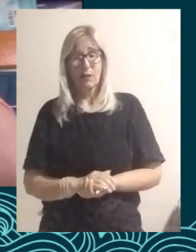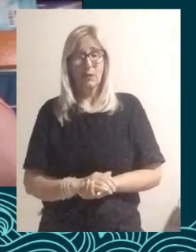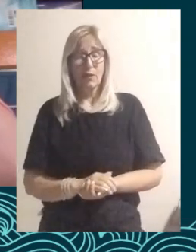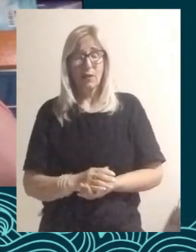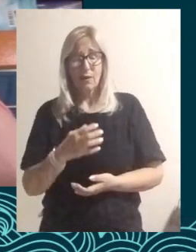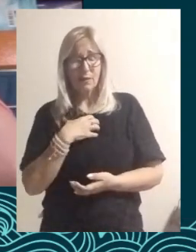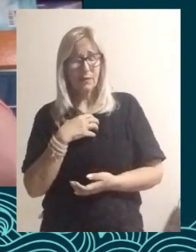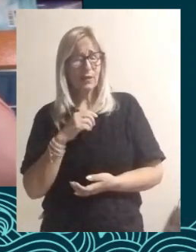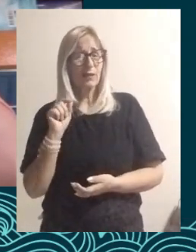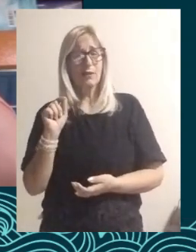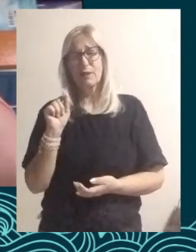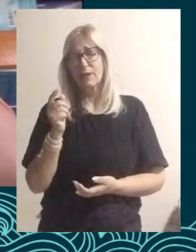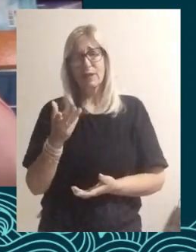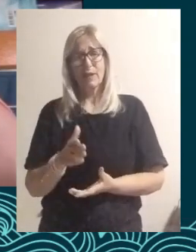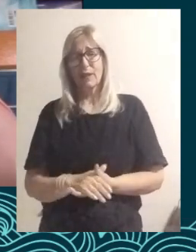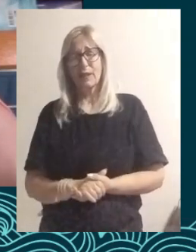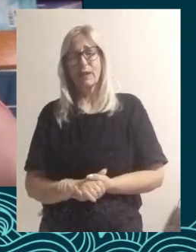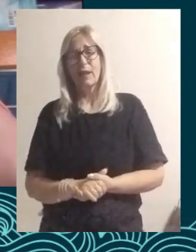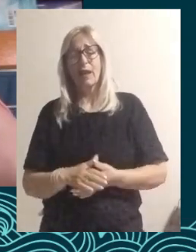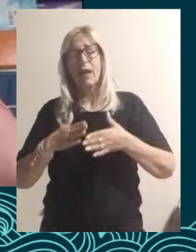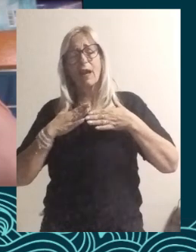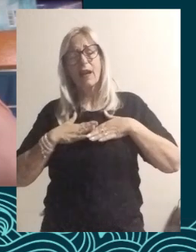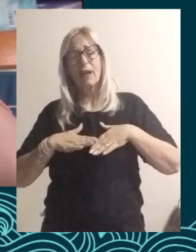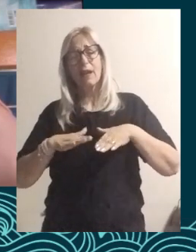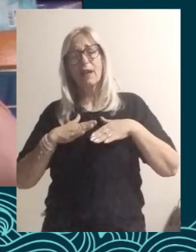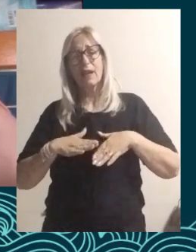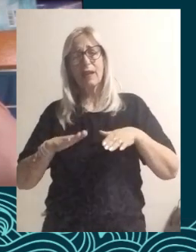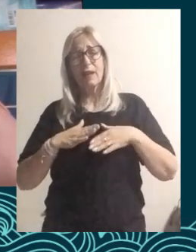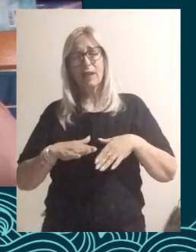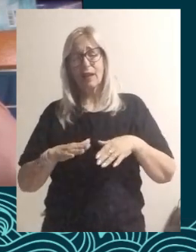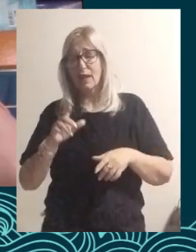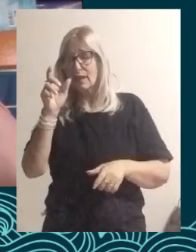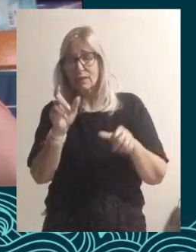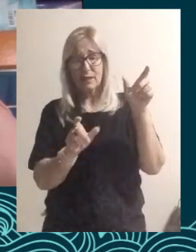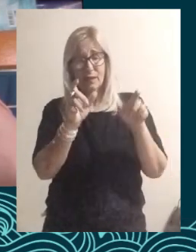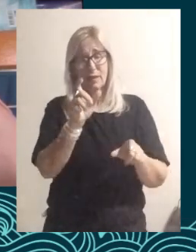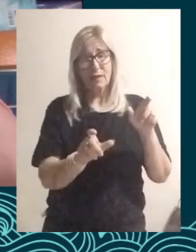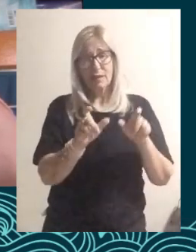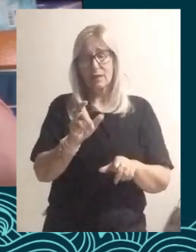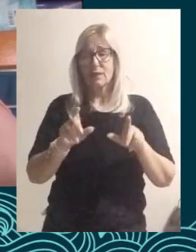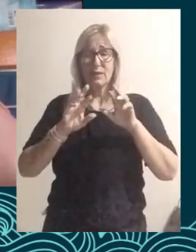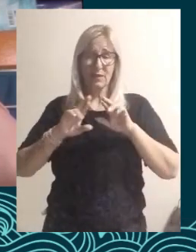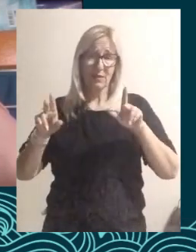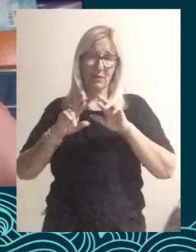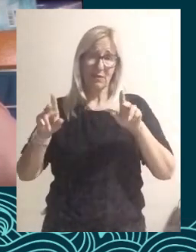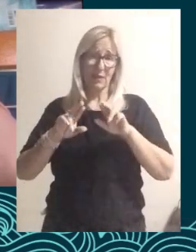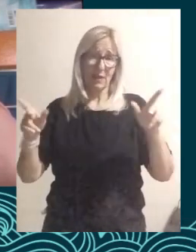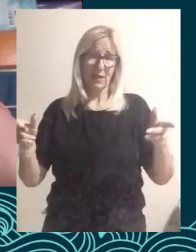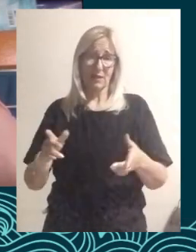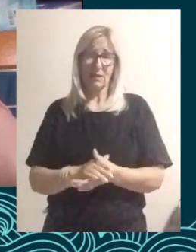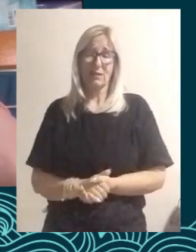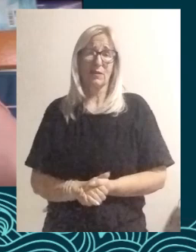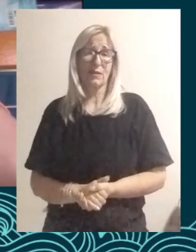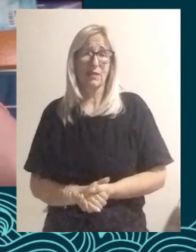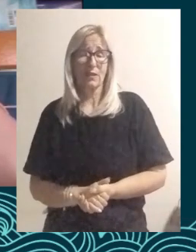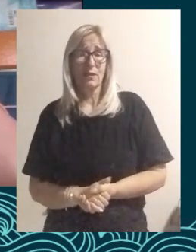eu. Eu sinto que a calmaria na vida de cada pessoa pode ser uma coisa